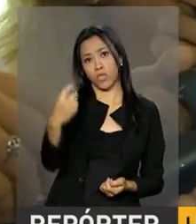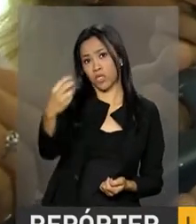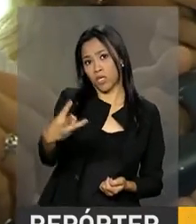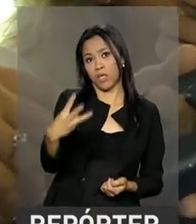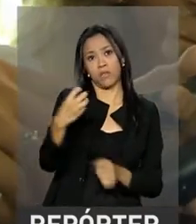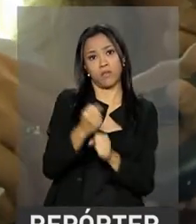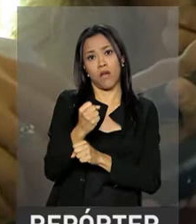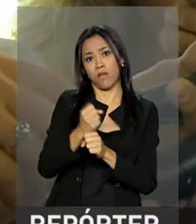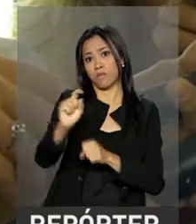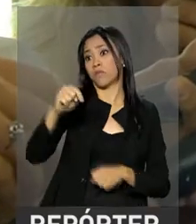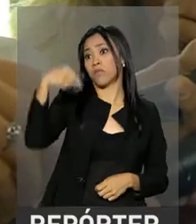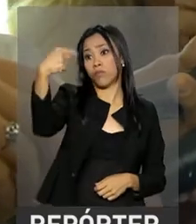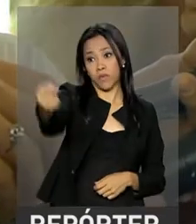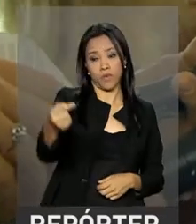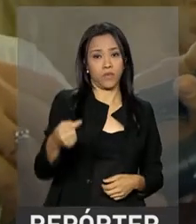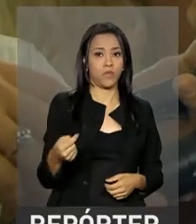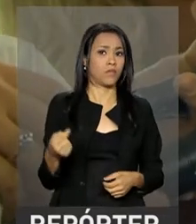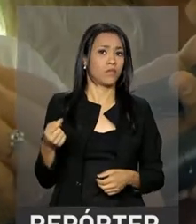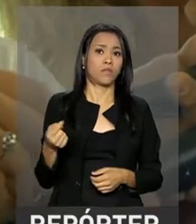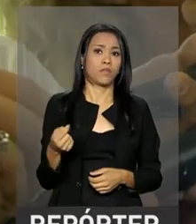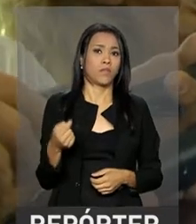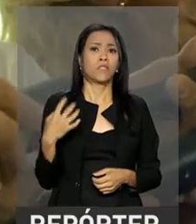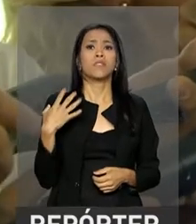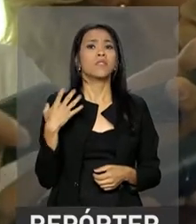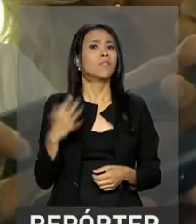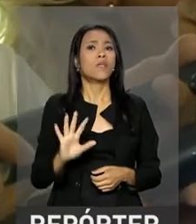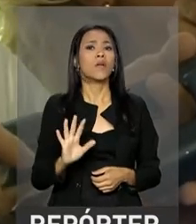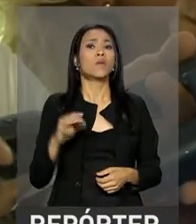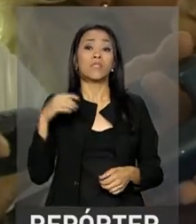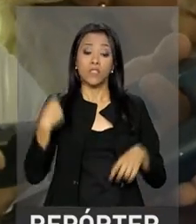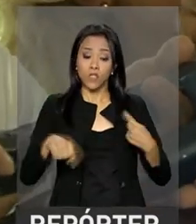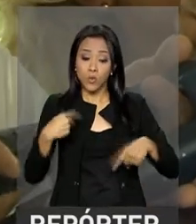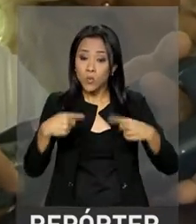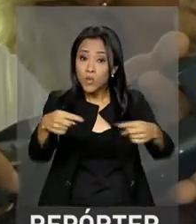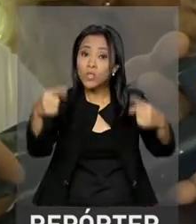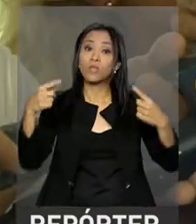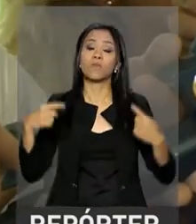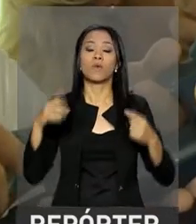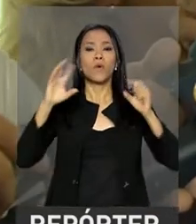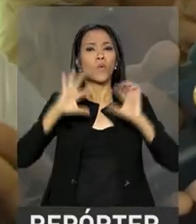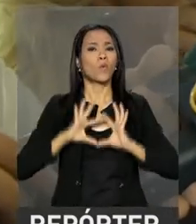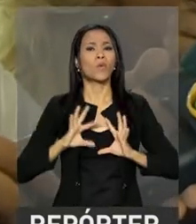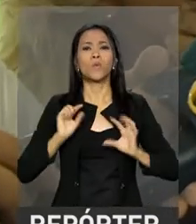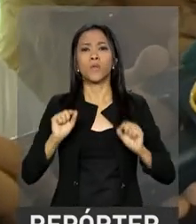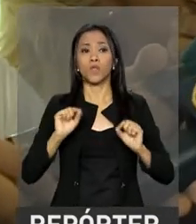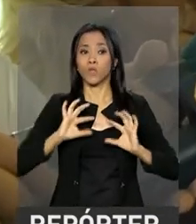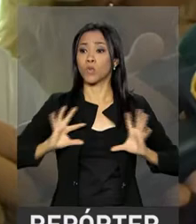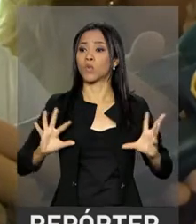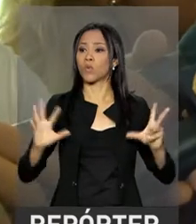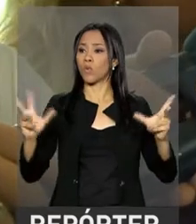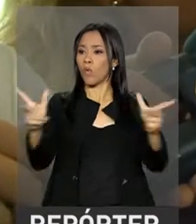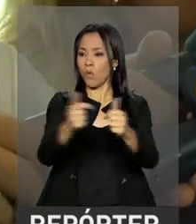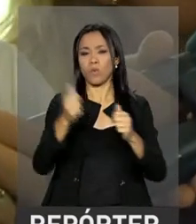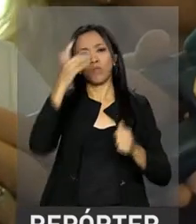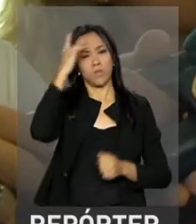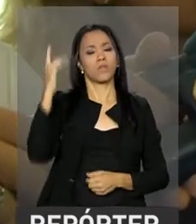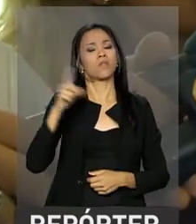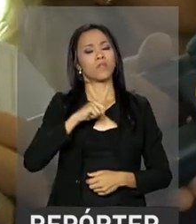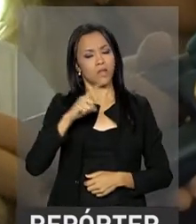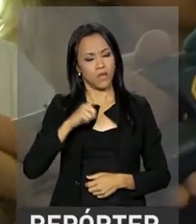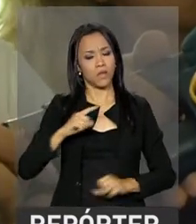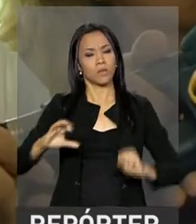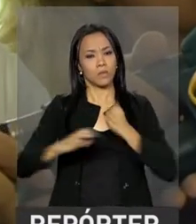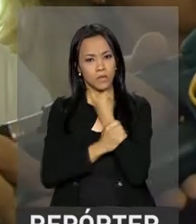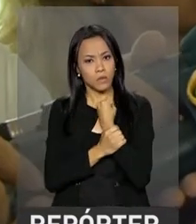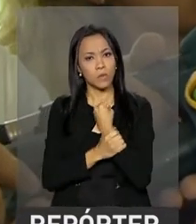anos depois ou antes. Está se discutindo, na realidade, até que ponto todos os brasileiros terão a garantia de que vão